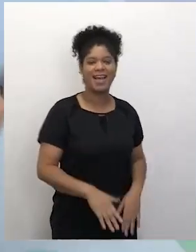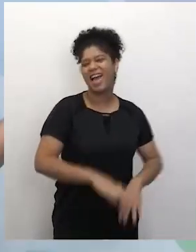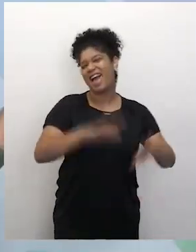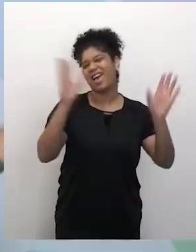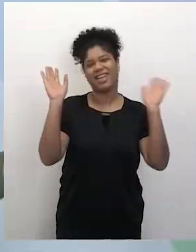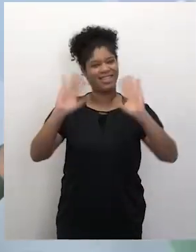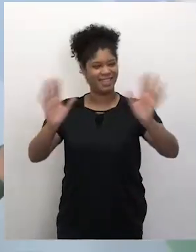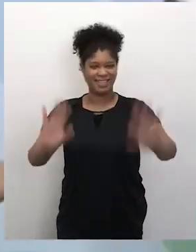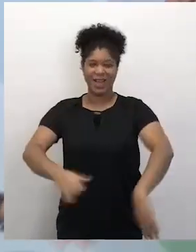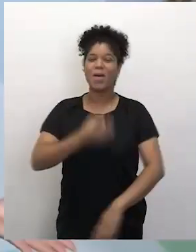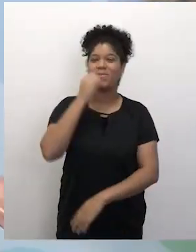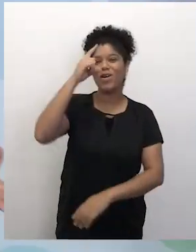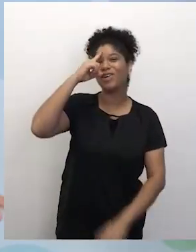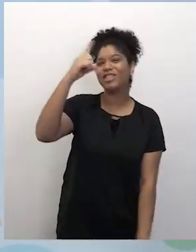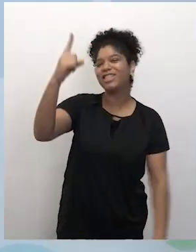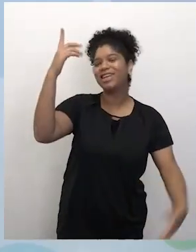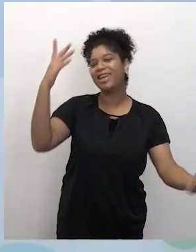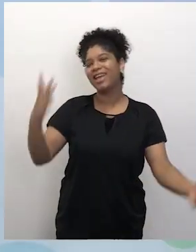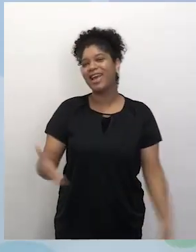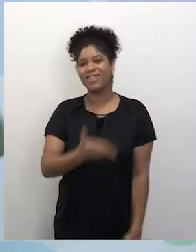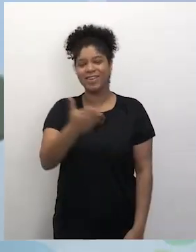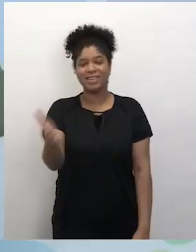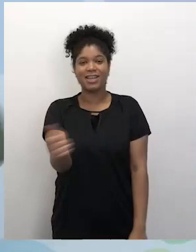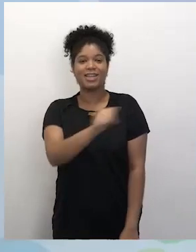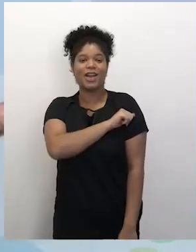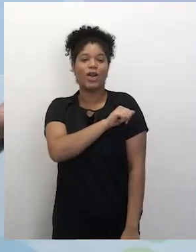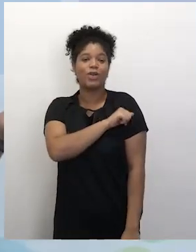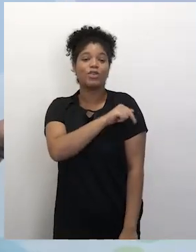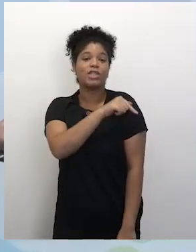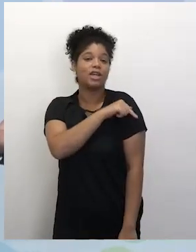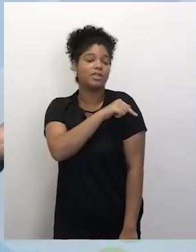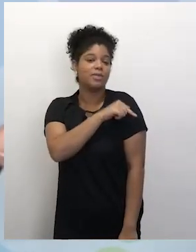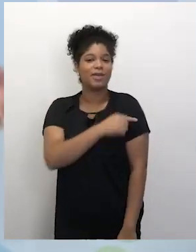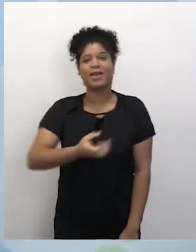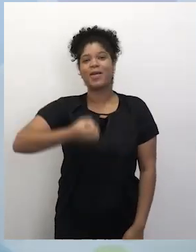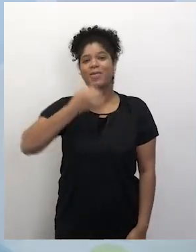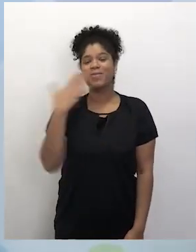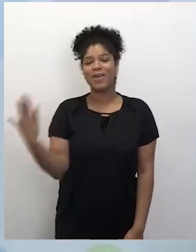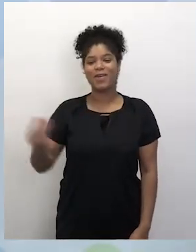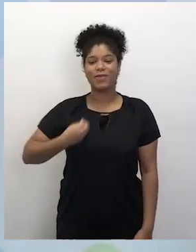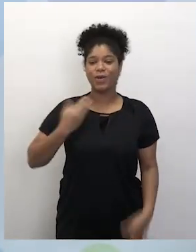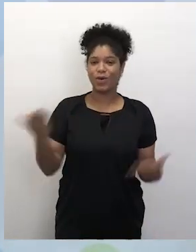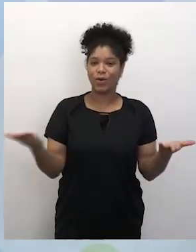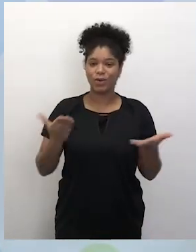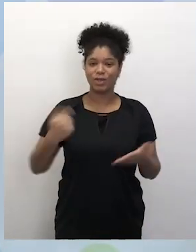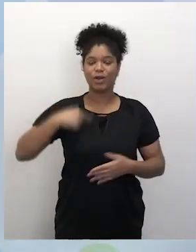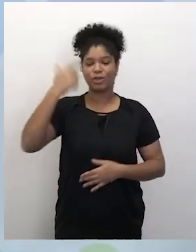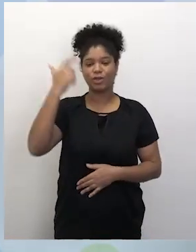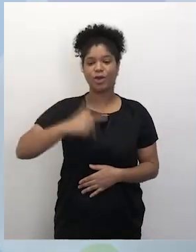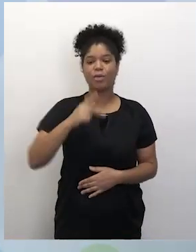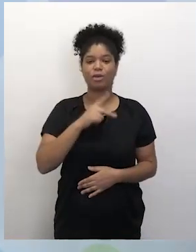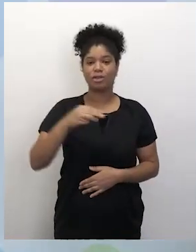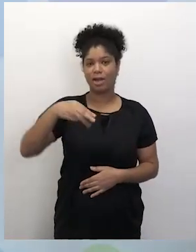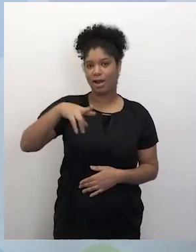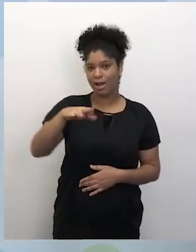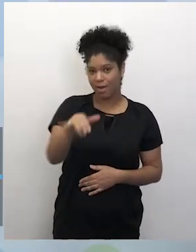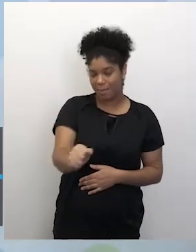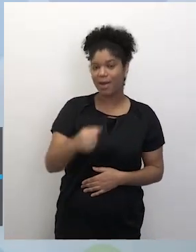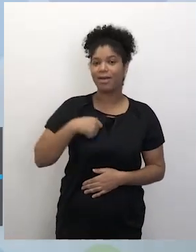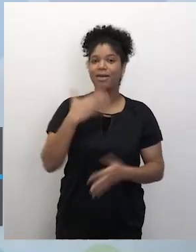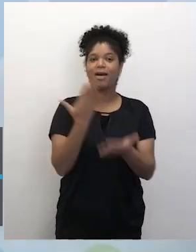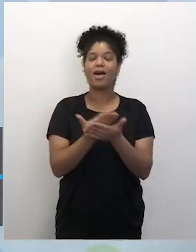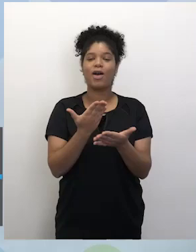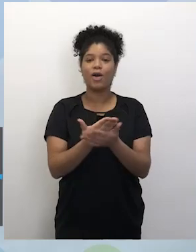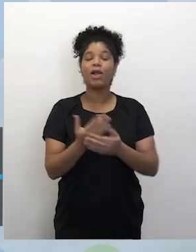Não, bom dia, sétimo ano. É muito bom estar aqui. Eu, professora Mara, para mais uma aula